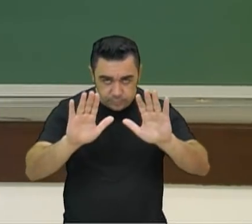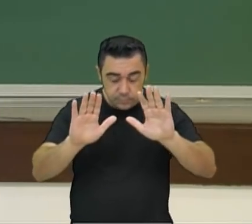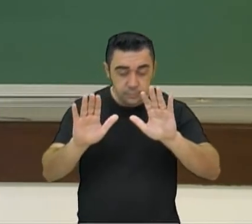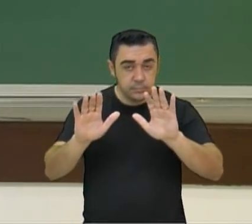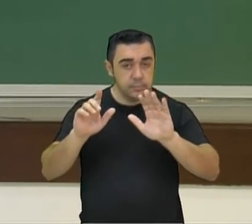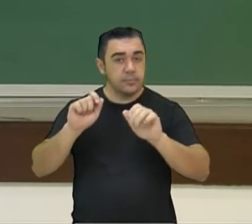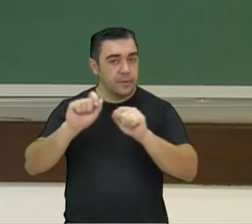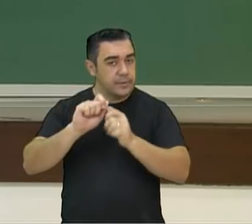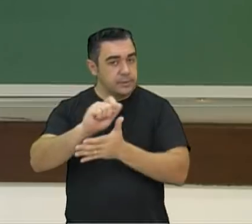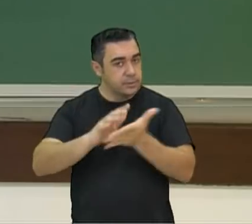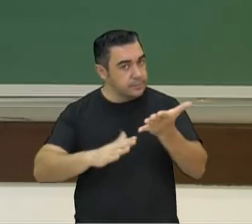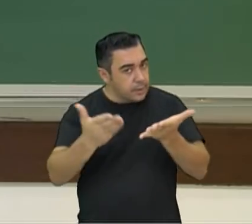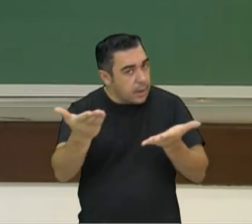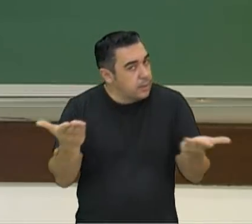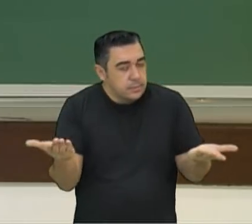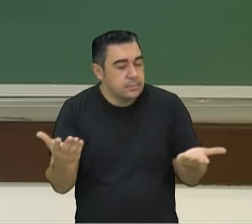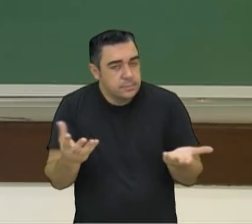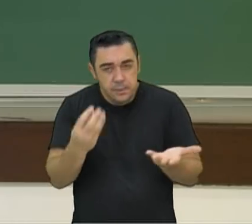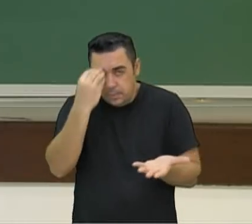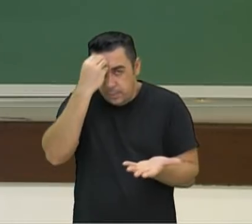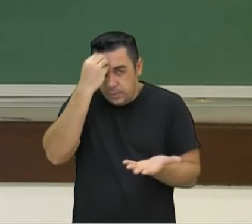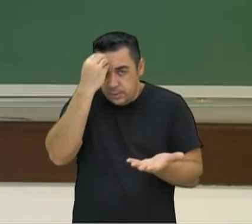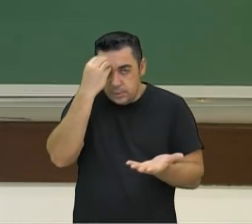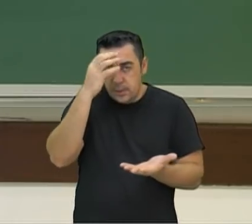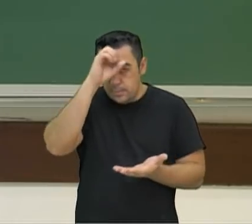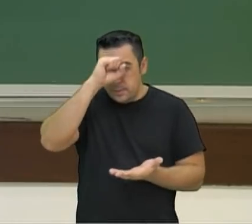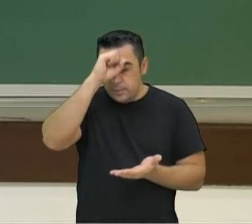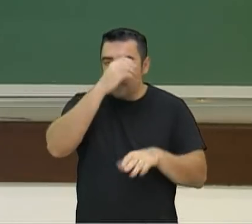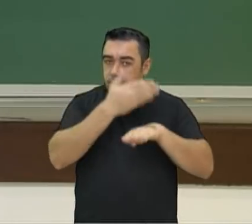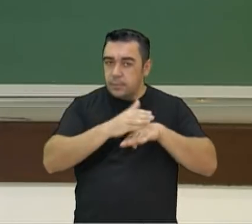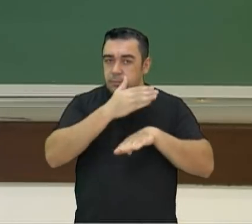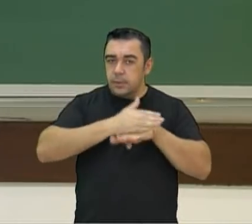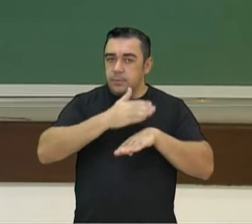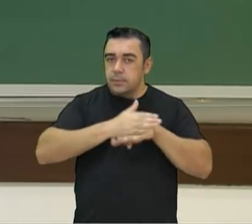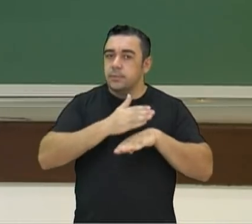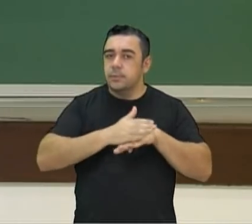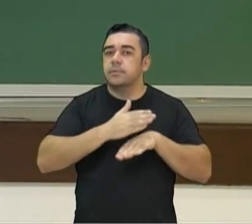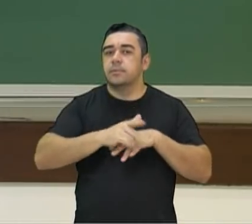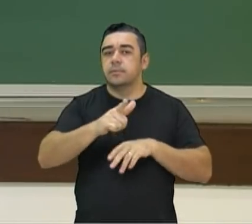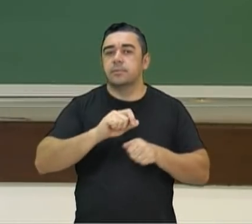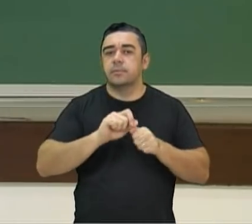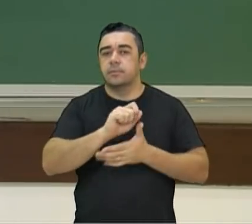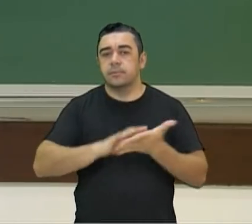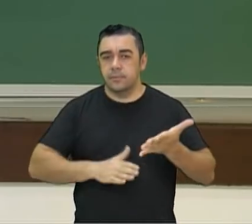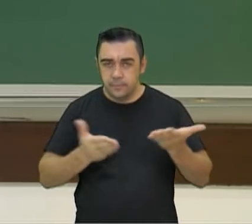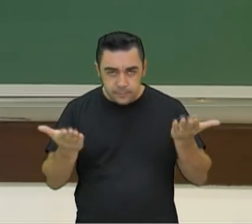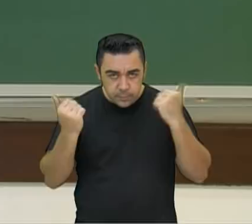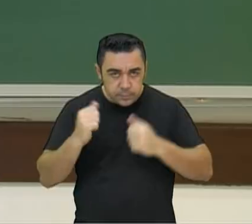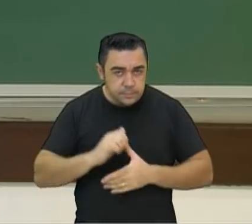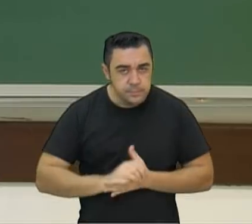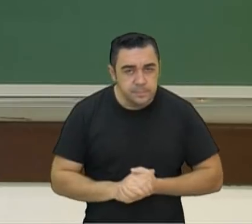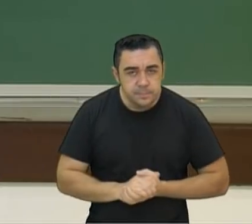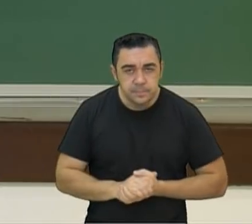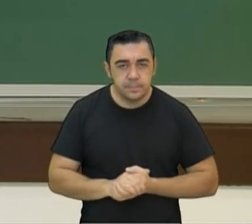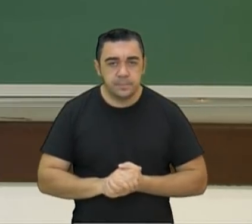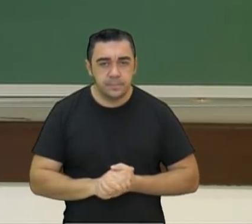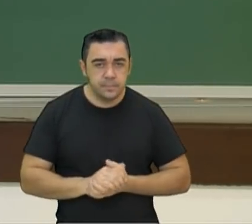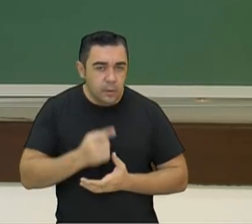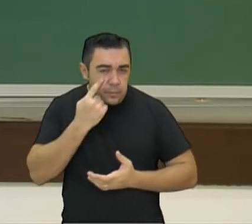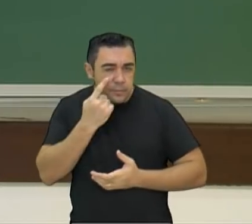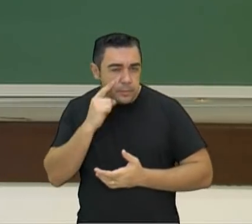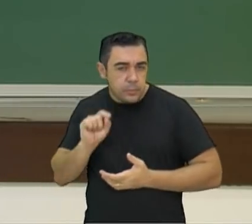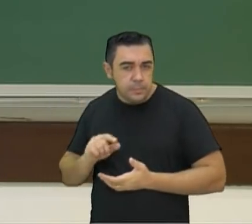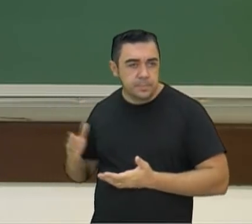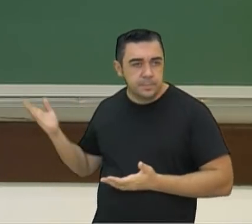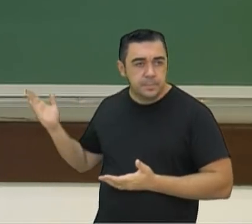gente faz exercícios, né? Não tem outra forma de aprender a não ser treinando, praticando e fazendo os exercícios. Então, bora lá? Vamos ver aqui o que que